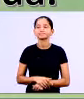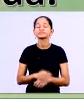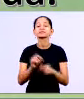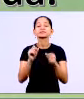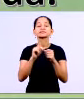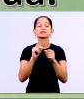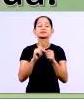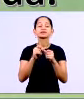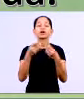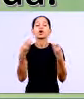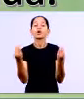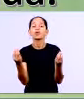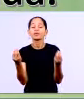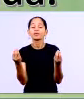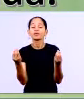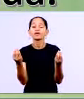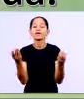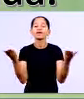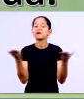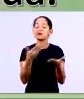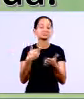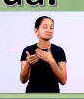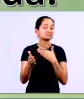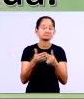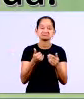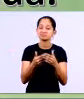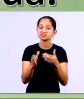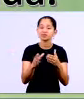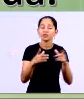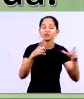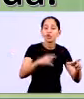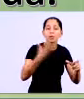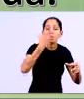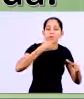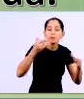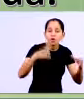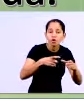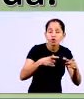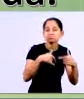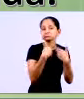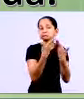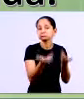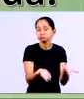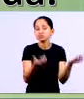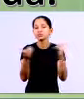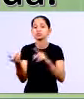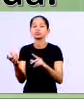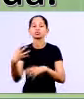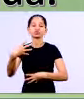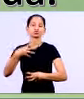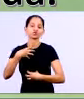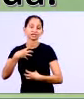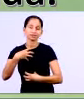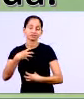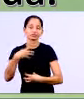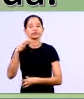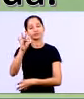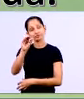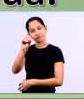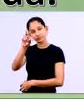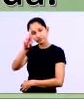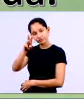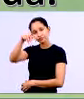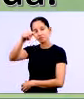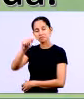em forma, agora, tanto faz. Não me perguntem por quê, porque isso aí foi uma regra que eles fizeram e não explicaram pra gente por que forma